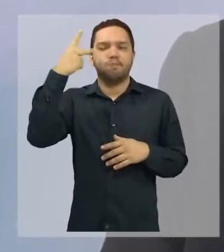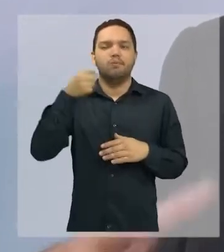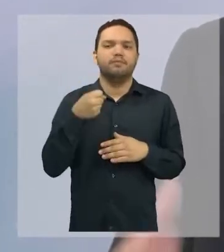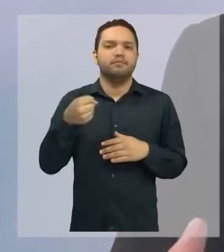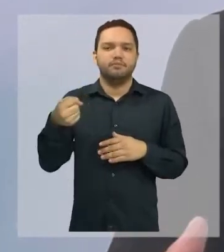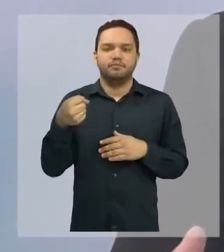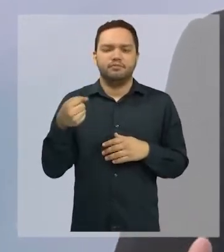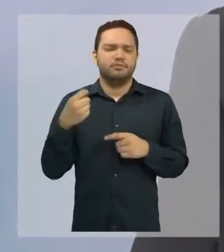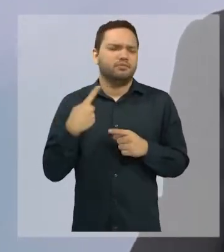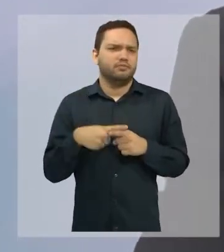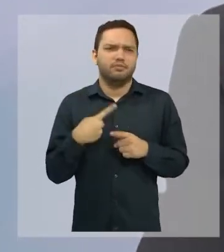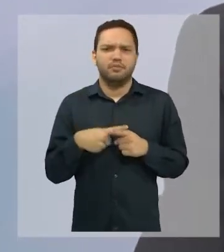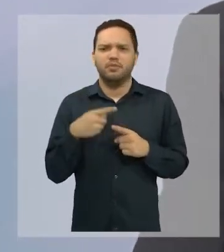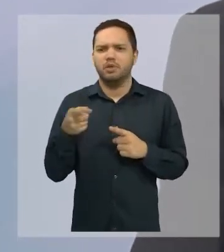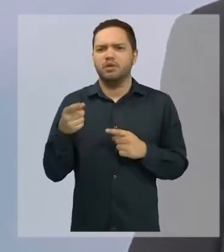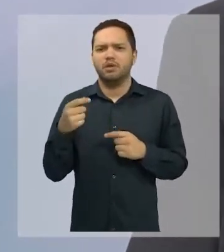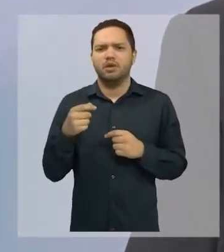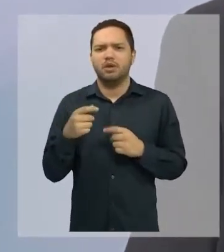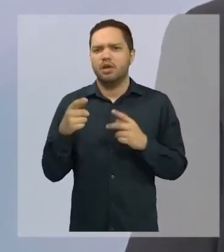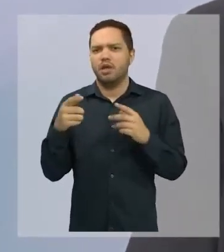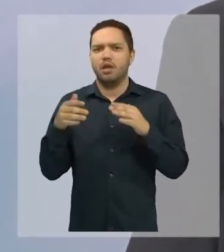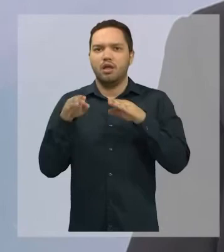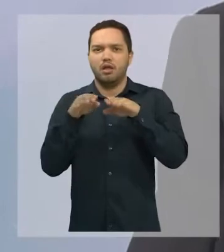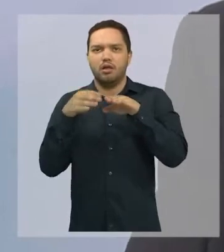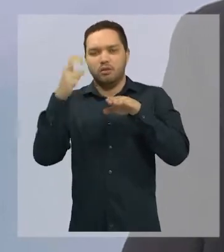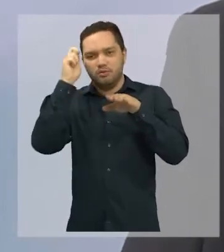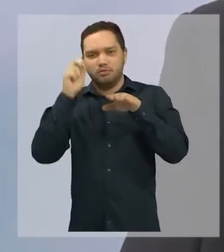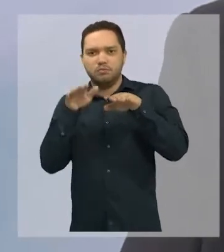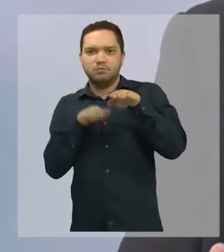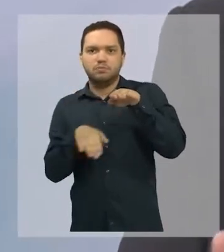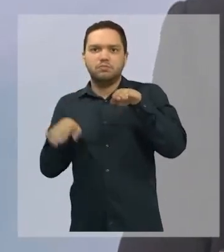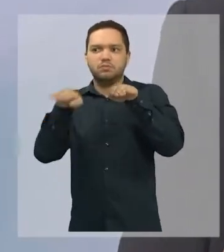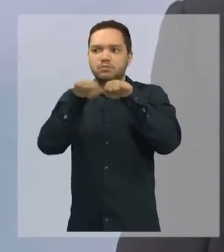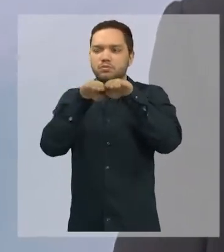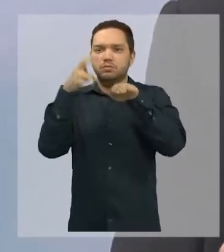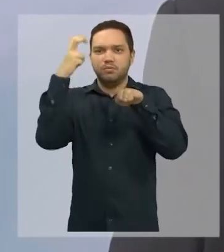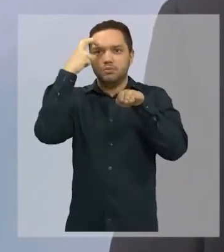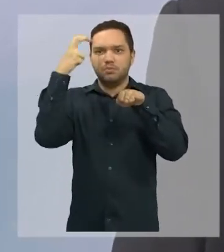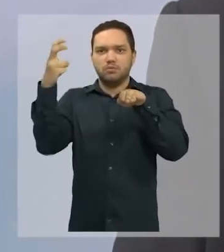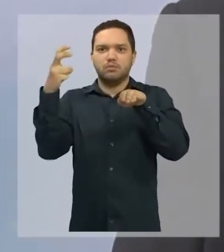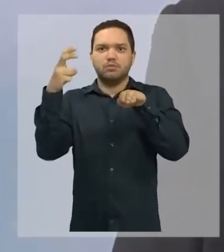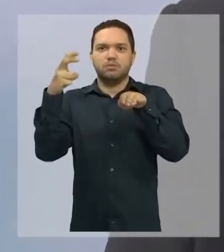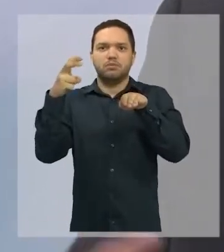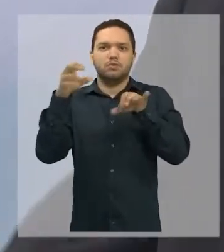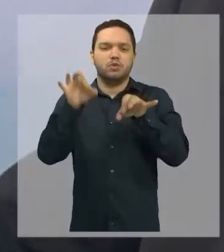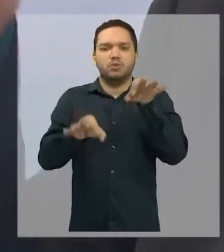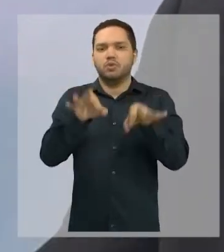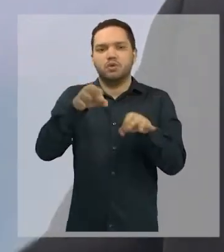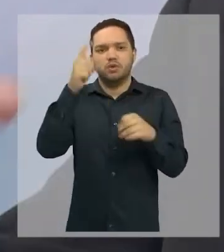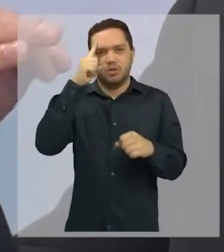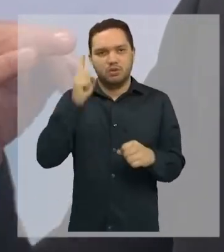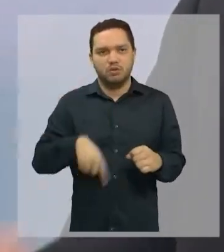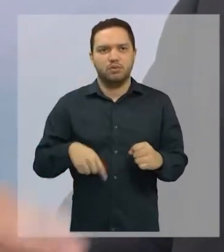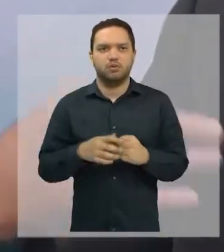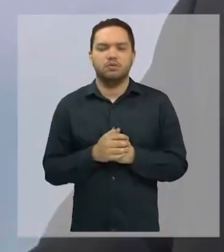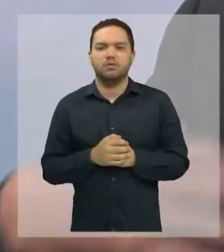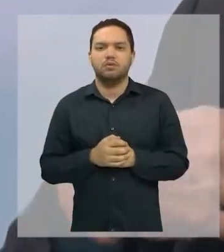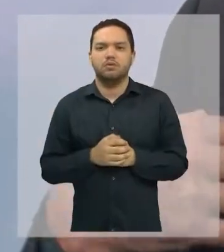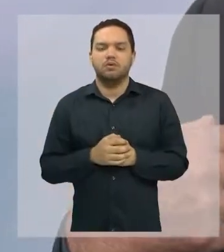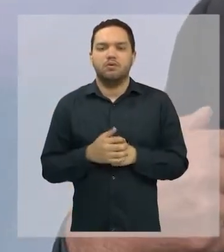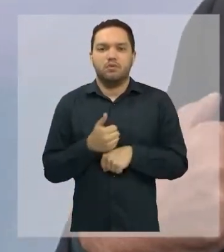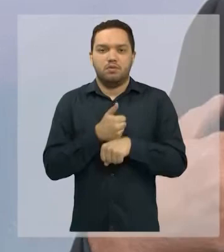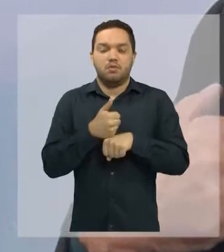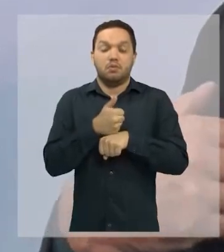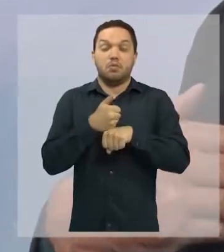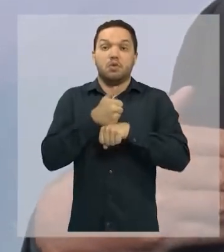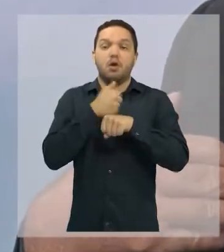ele não tem a expertise da judicatura, entendeu? Não sabe julgar. O maior promotor que eu vi